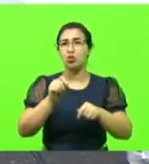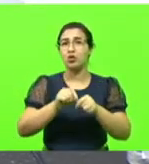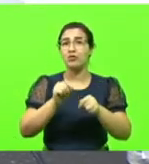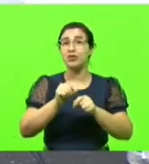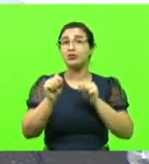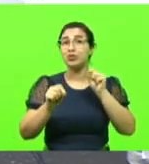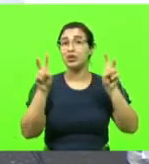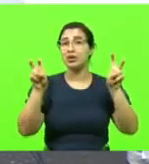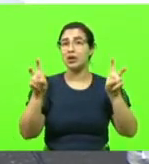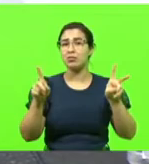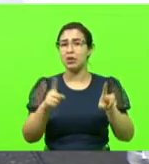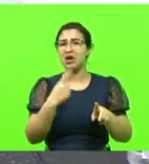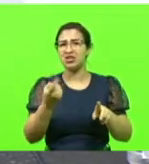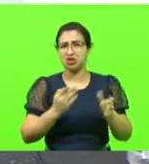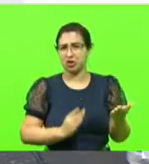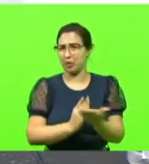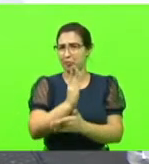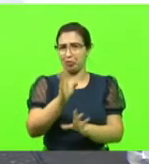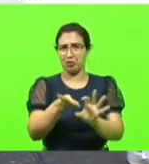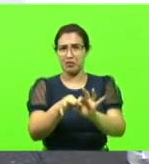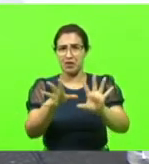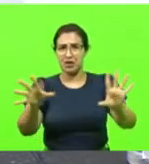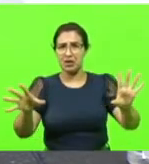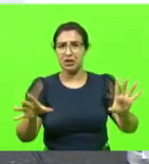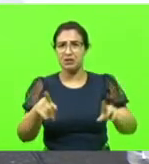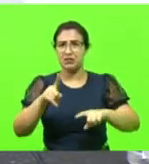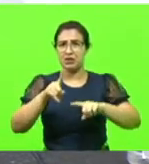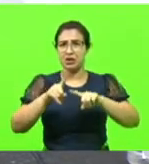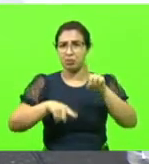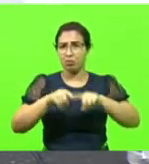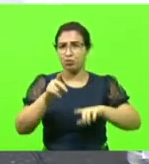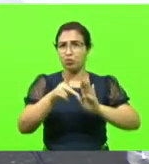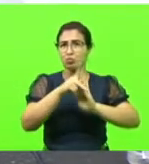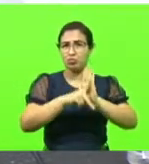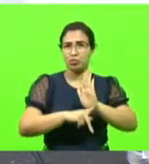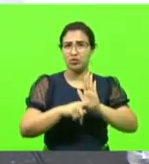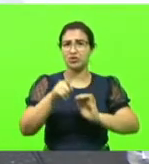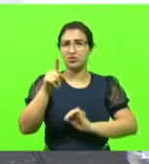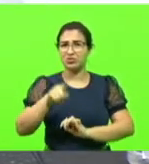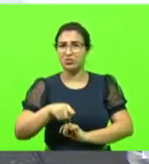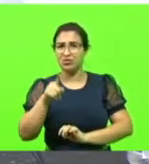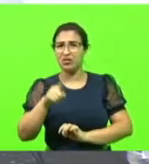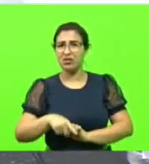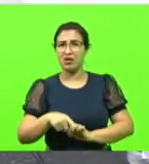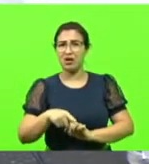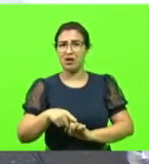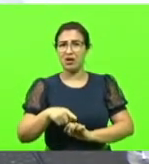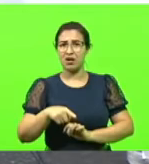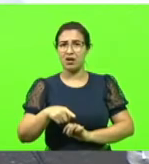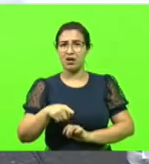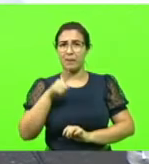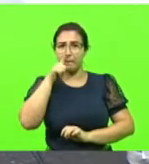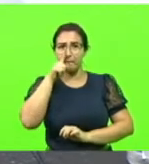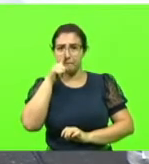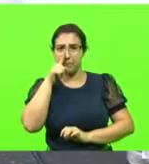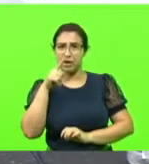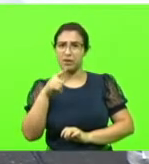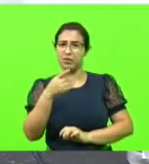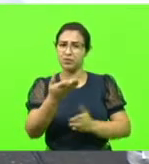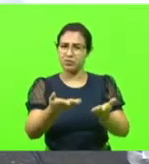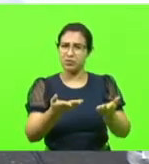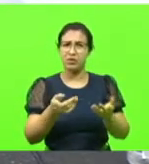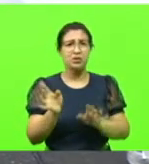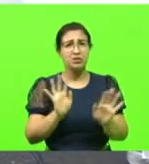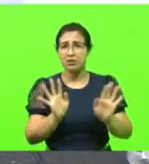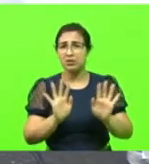Ninguém aqui deixaria aprovar, deputado Berlanda, um projeto que ele fosse oferecer risco para o consumidor. Então, o que